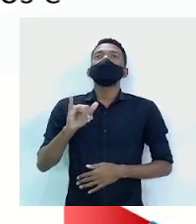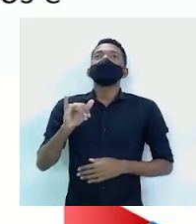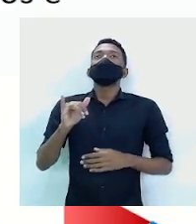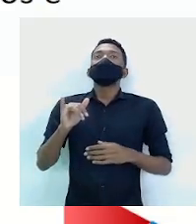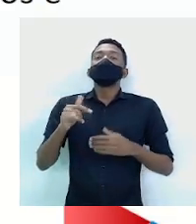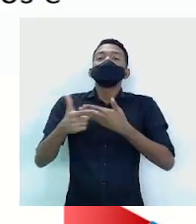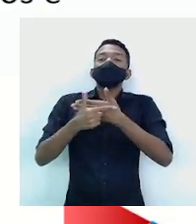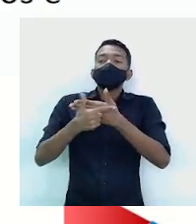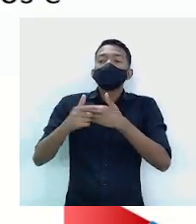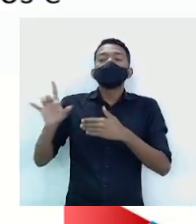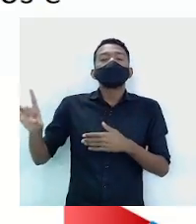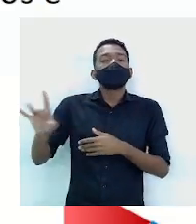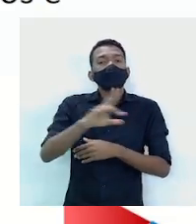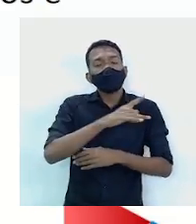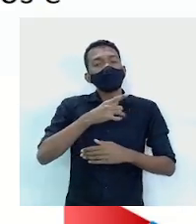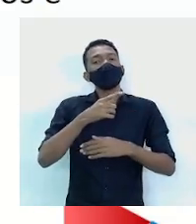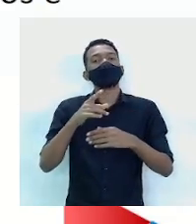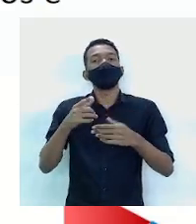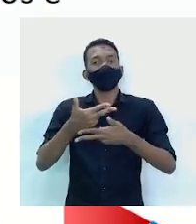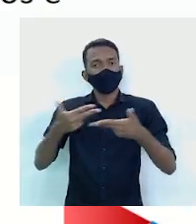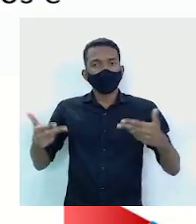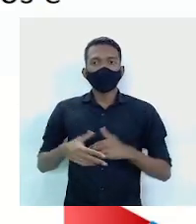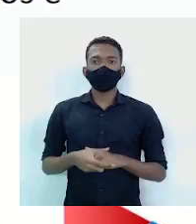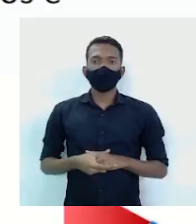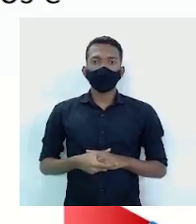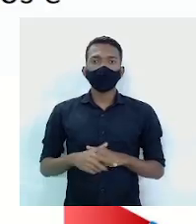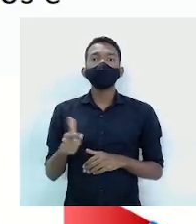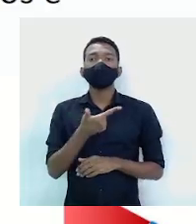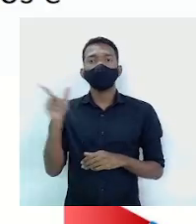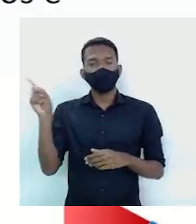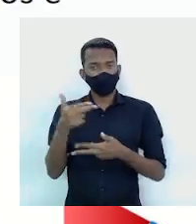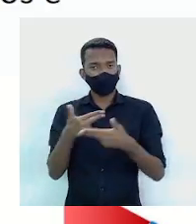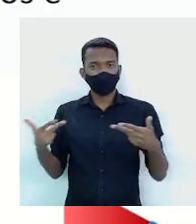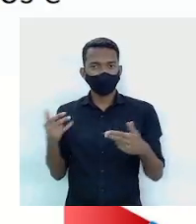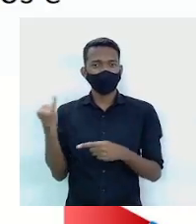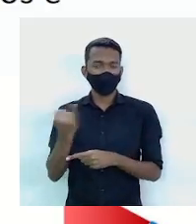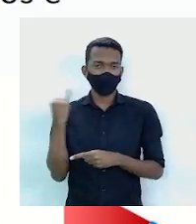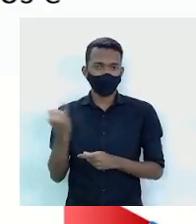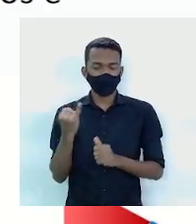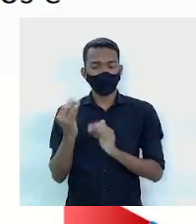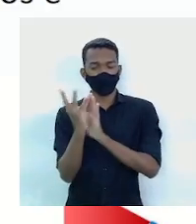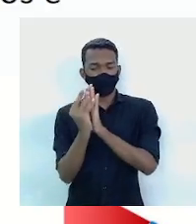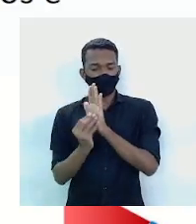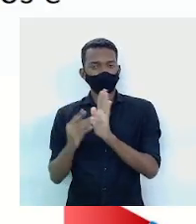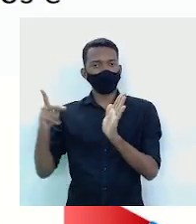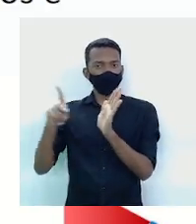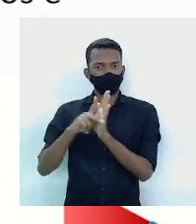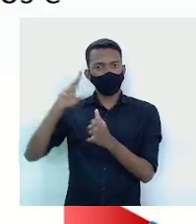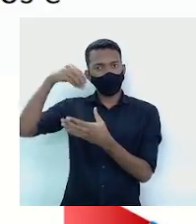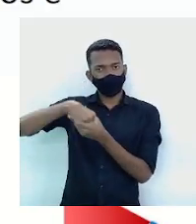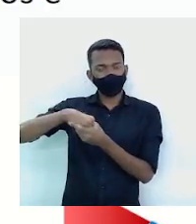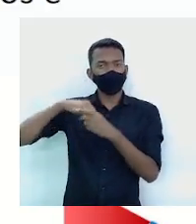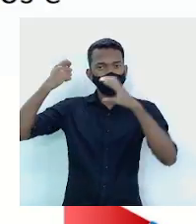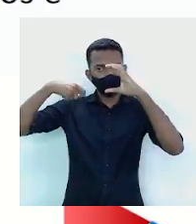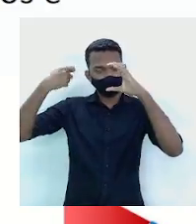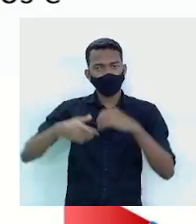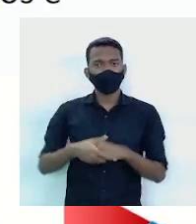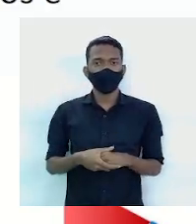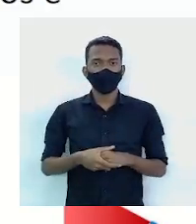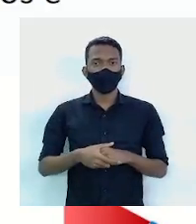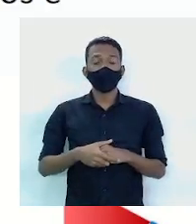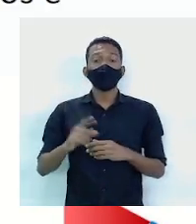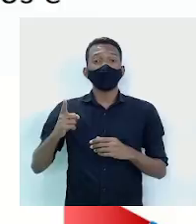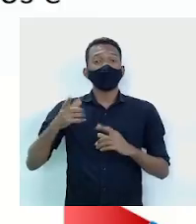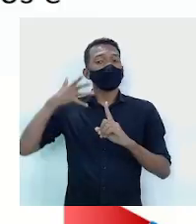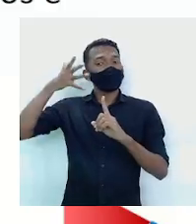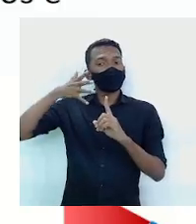função de cada parte, certo? Outro ponto importante de um roteiro para a gravação de um vídeo, olha só. As